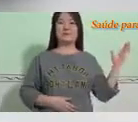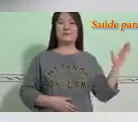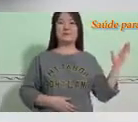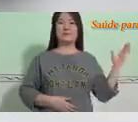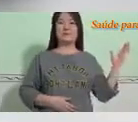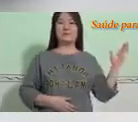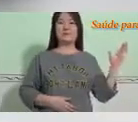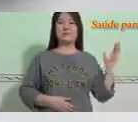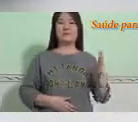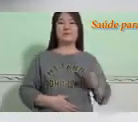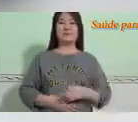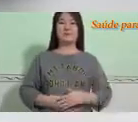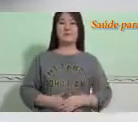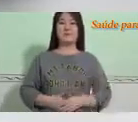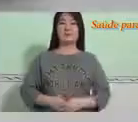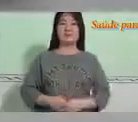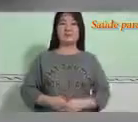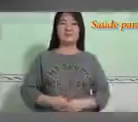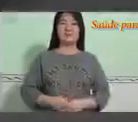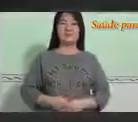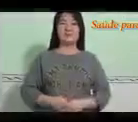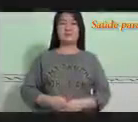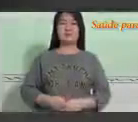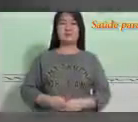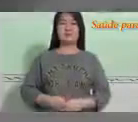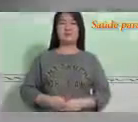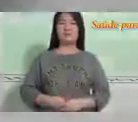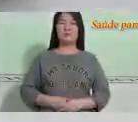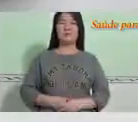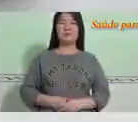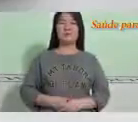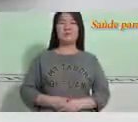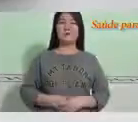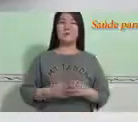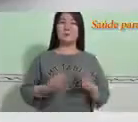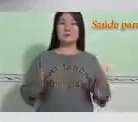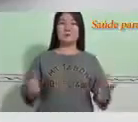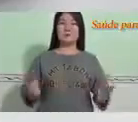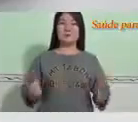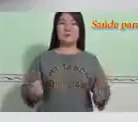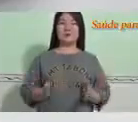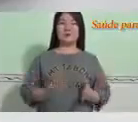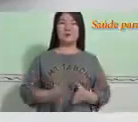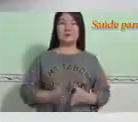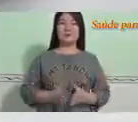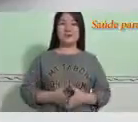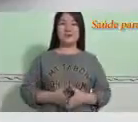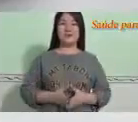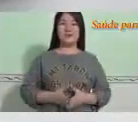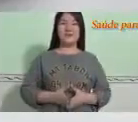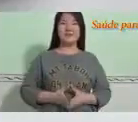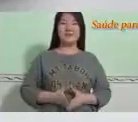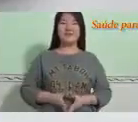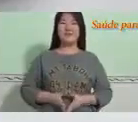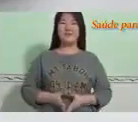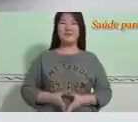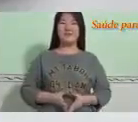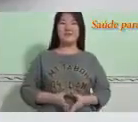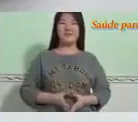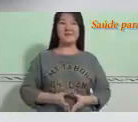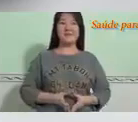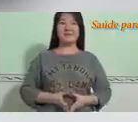n.com.com hd ou ssd m a l até ncc did you eat world é dois comprimidos